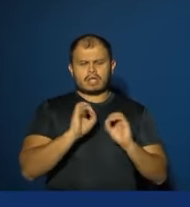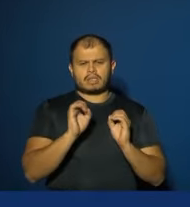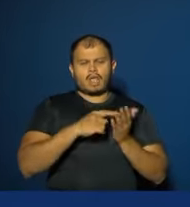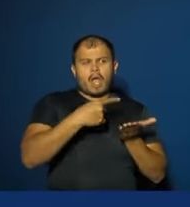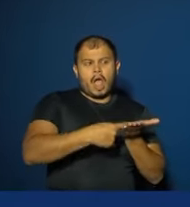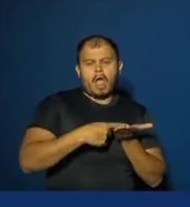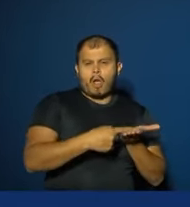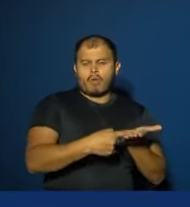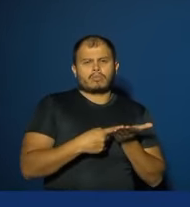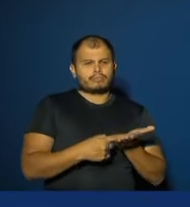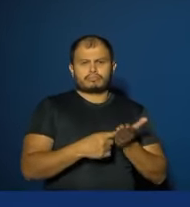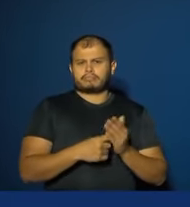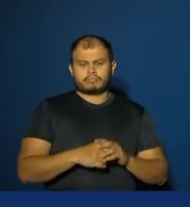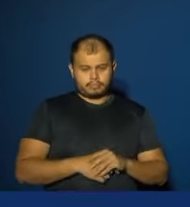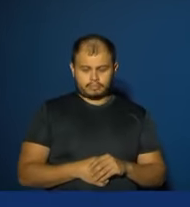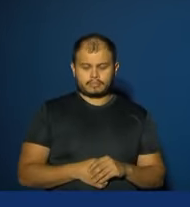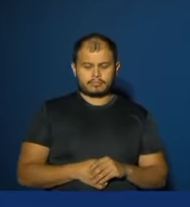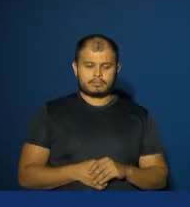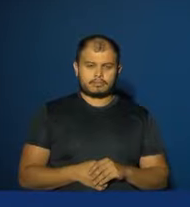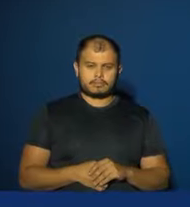portanto,